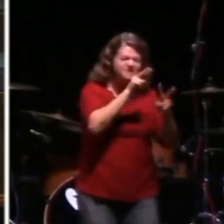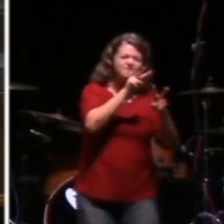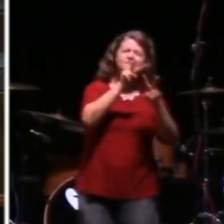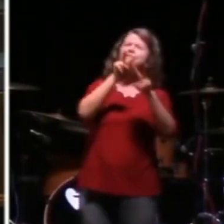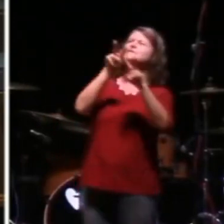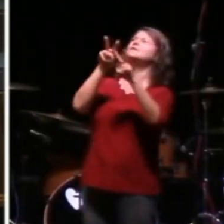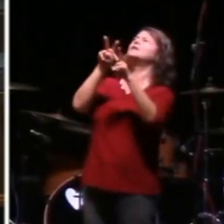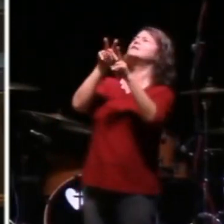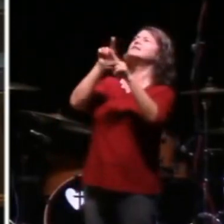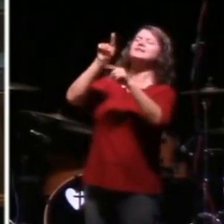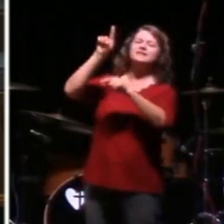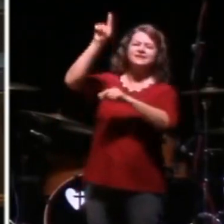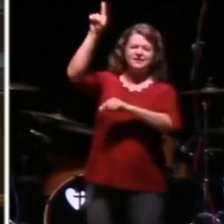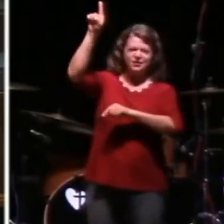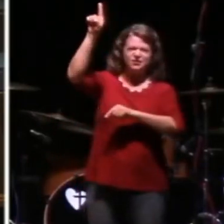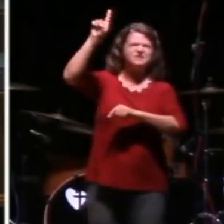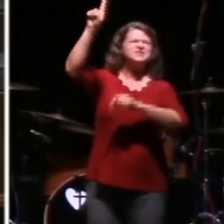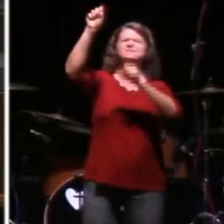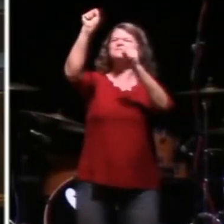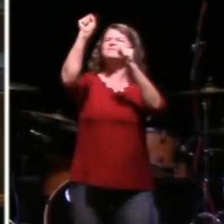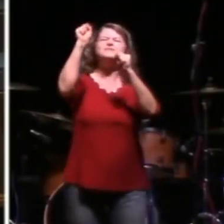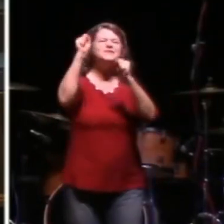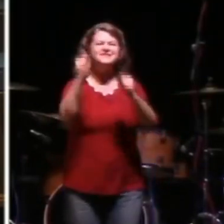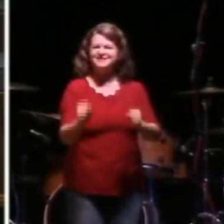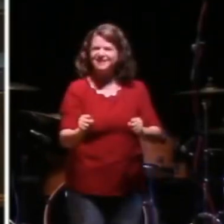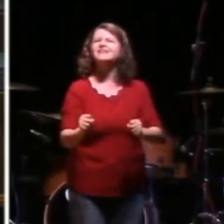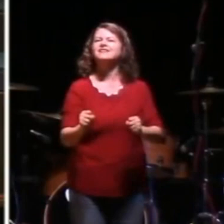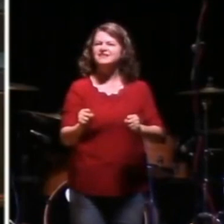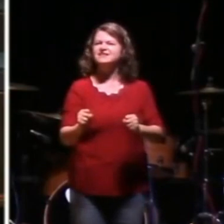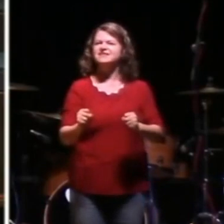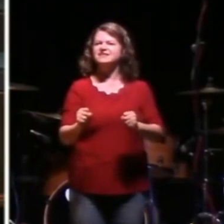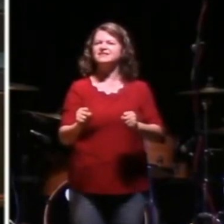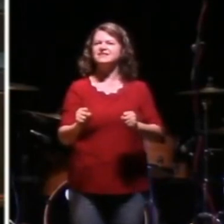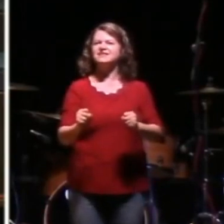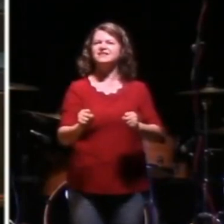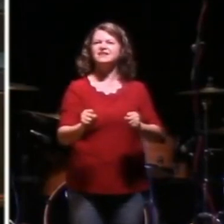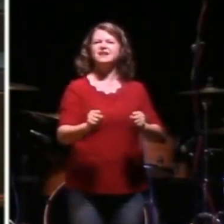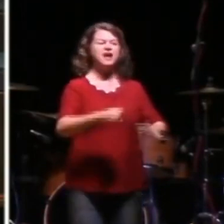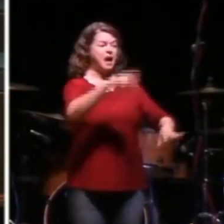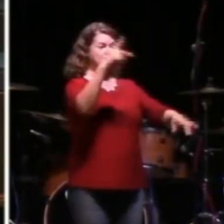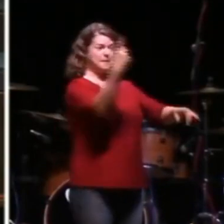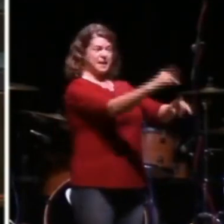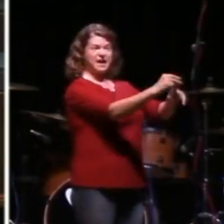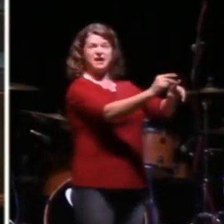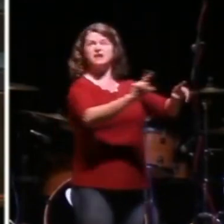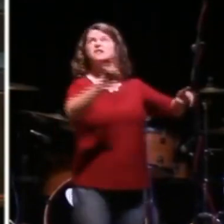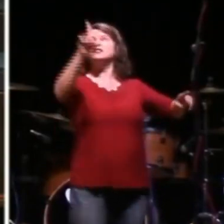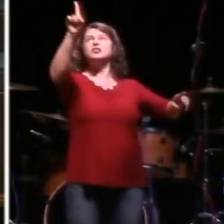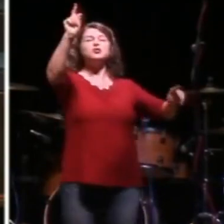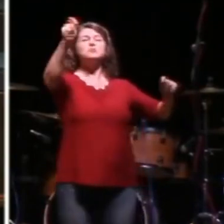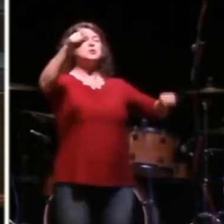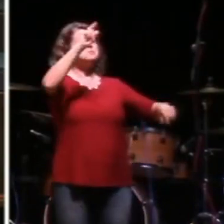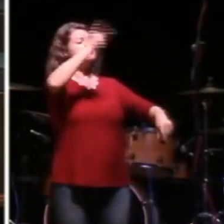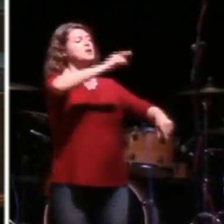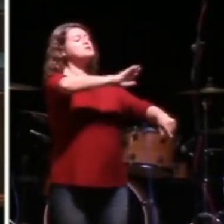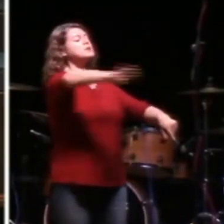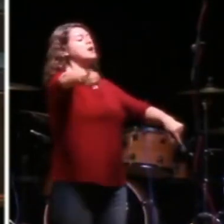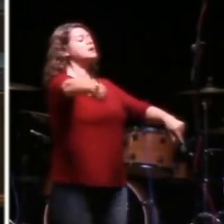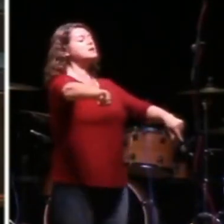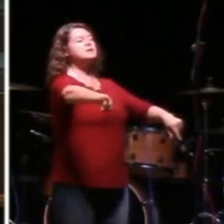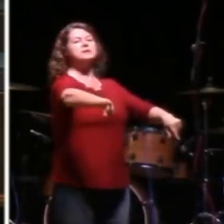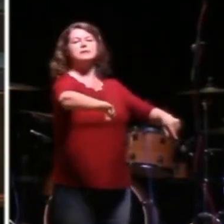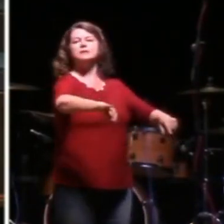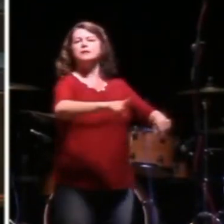deus vestir a praga deus tem um poder sobre a praga deus eu quero ver também um pedacinho de segunda crônicas seis